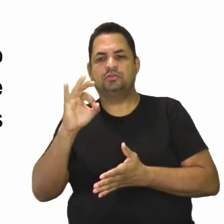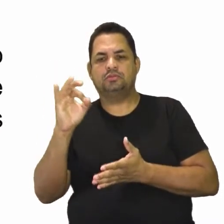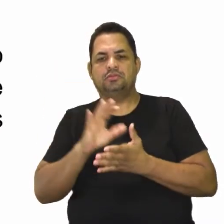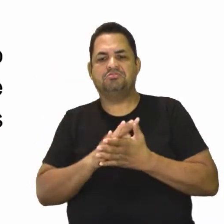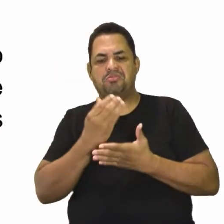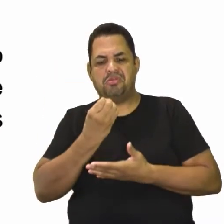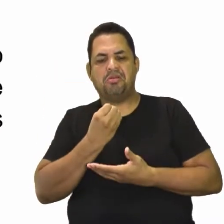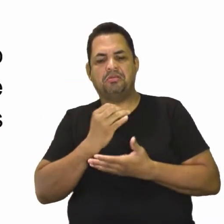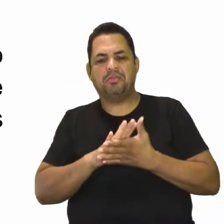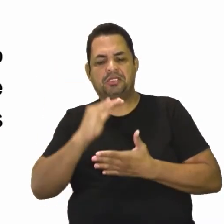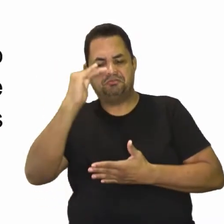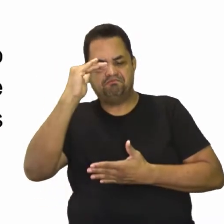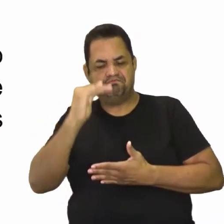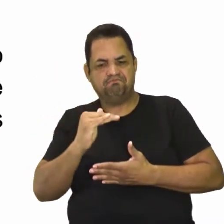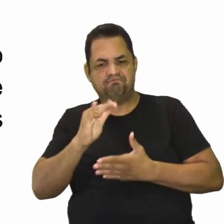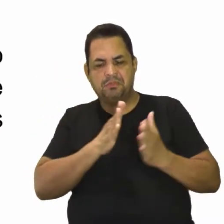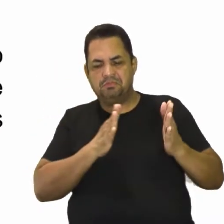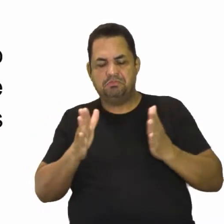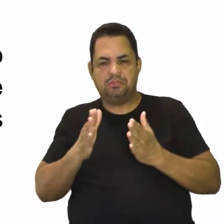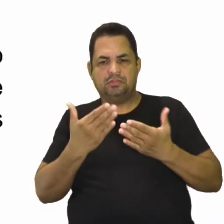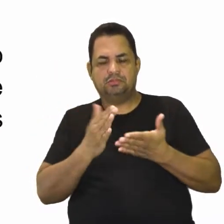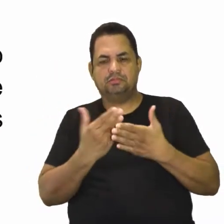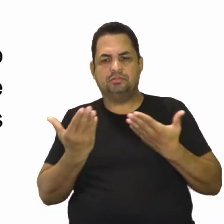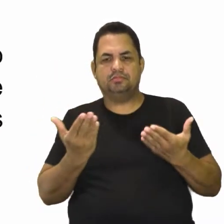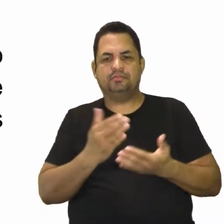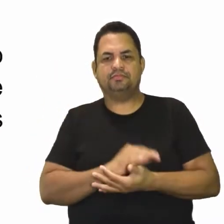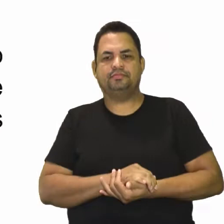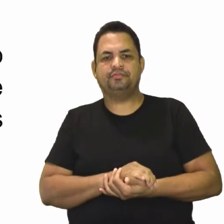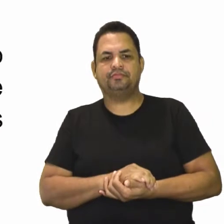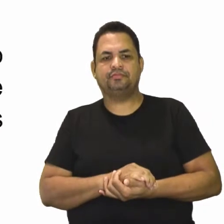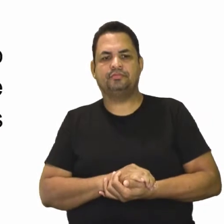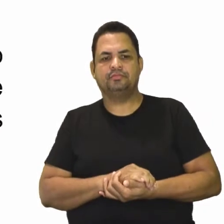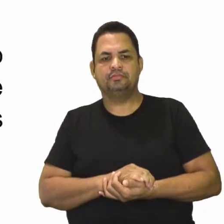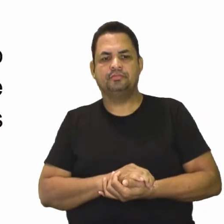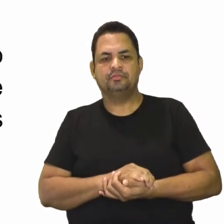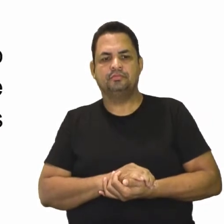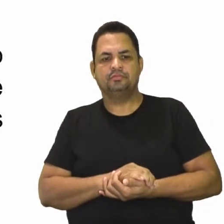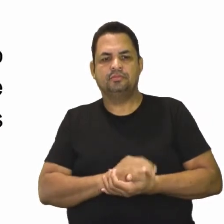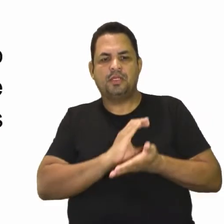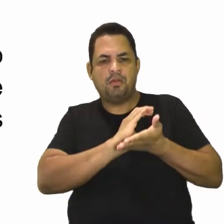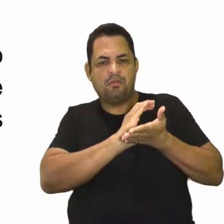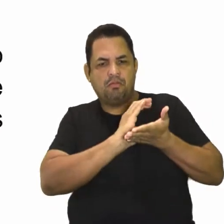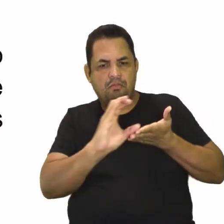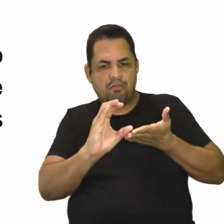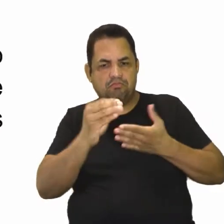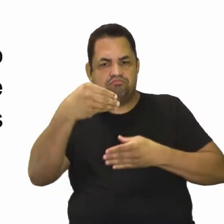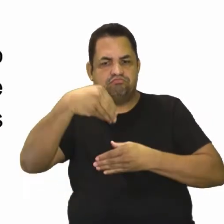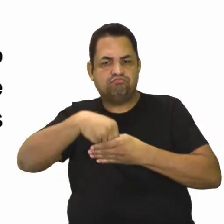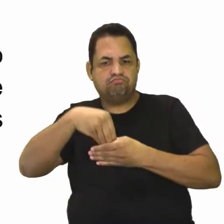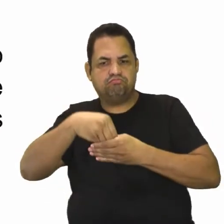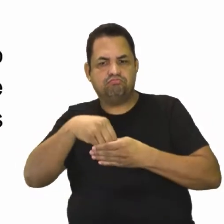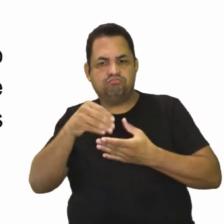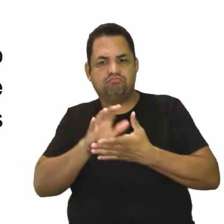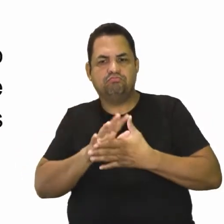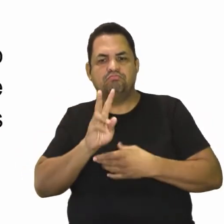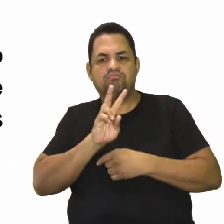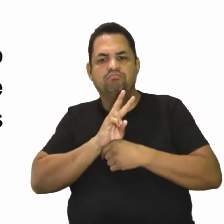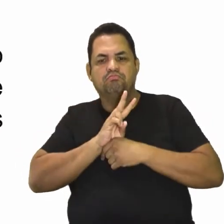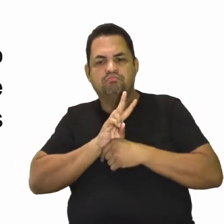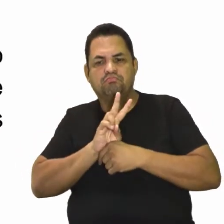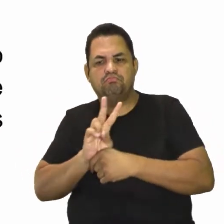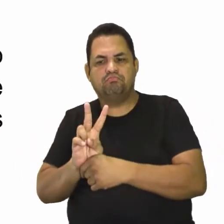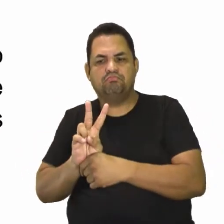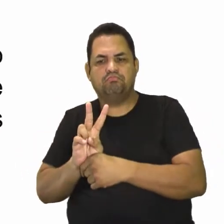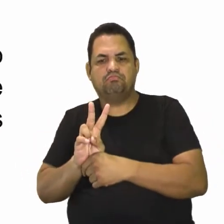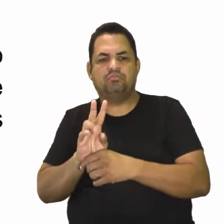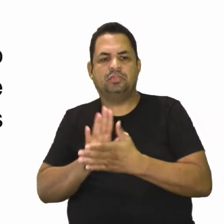muito baixa, gente. Vocês não têm ideia de quanto era baixa essa inflação. Investimentos internos e empréstimos